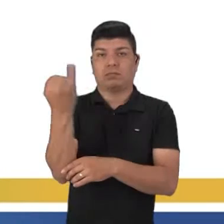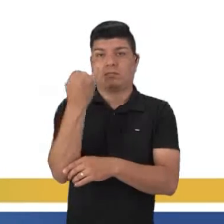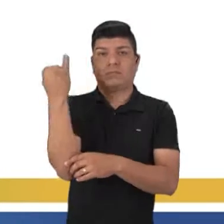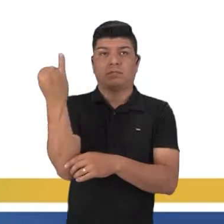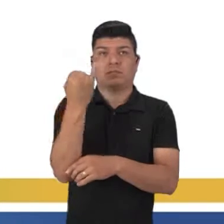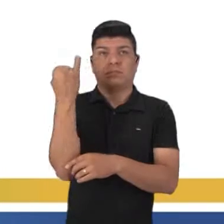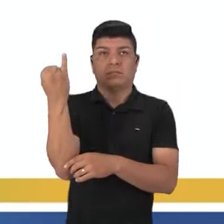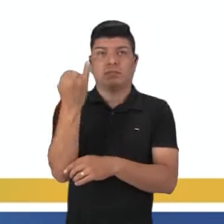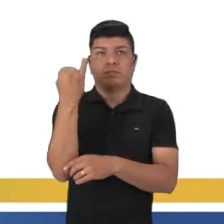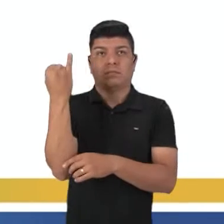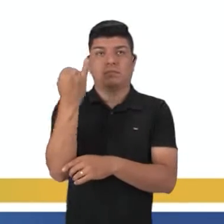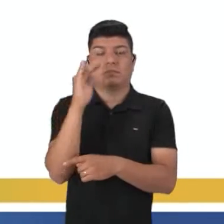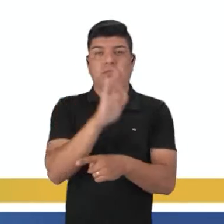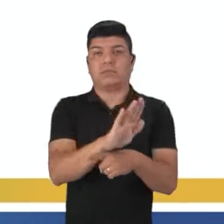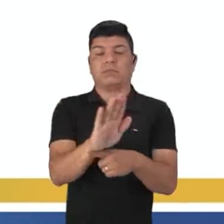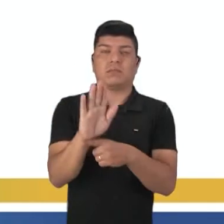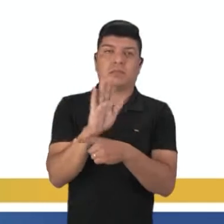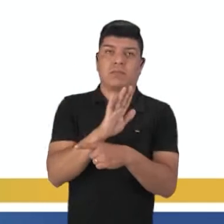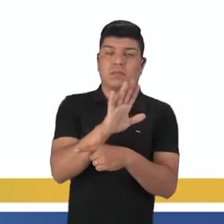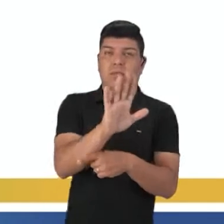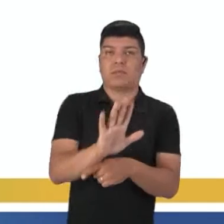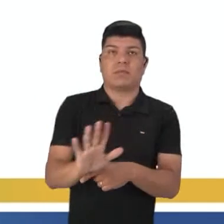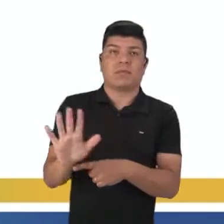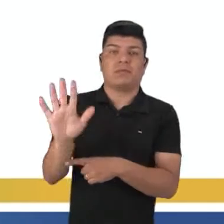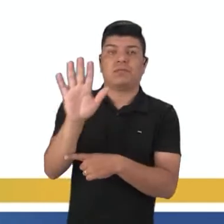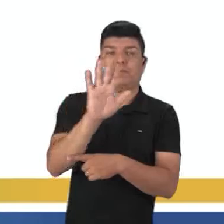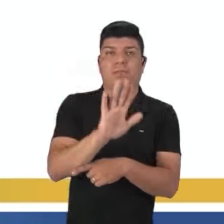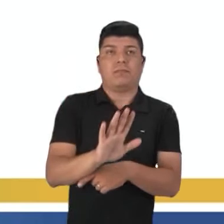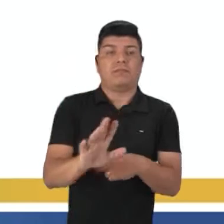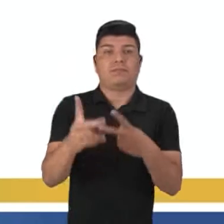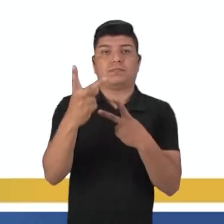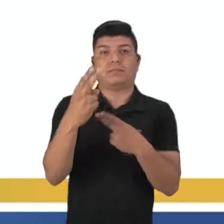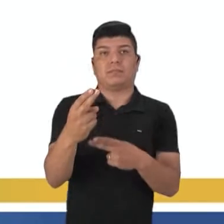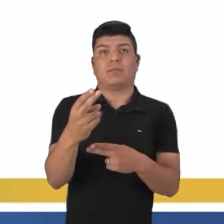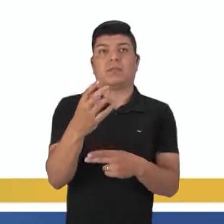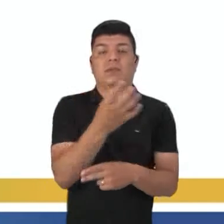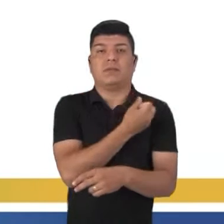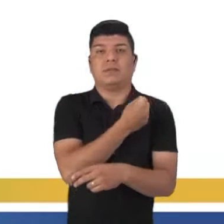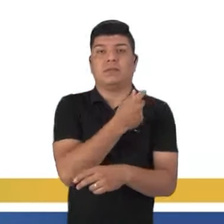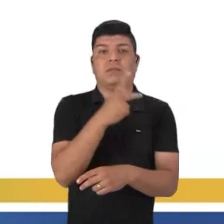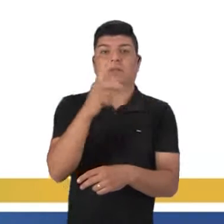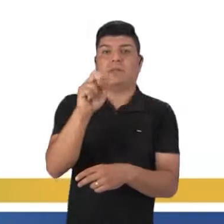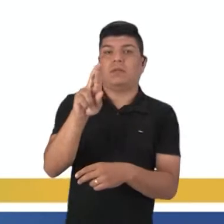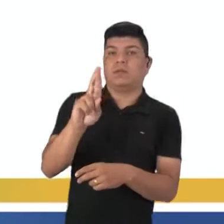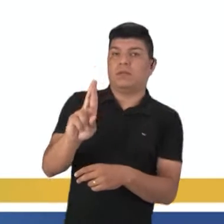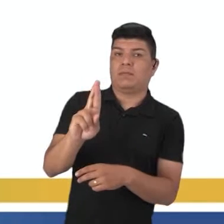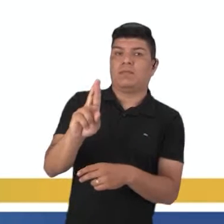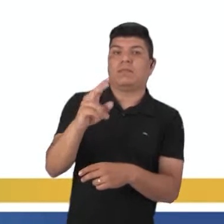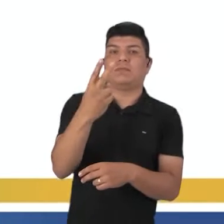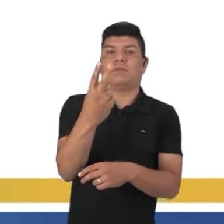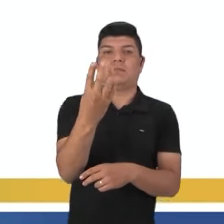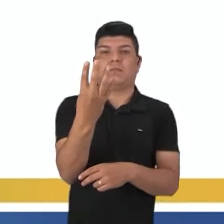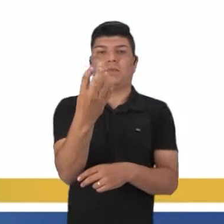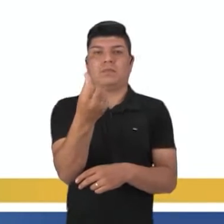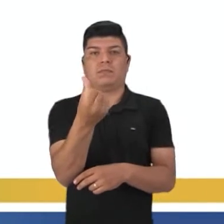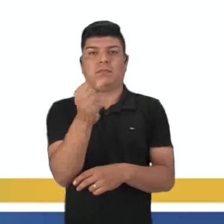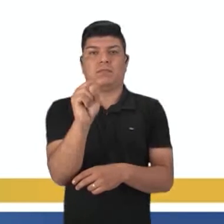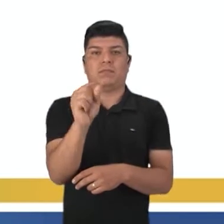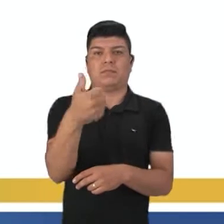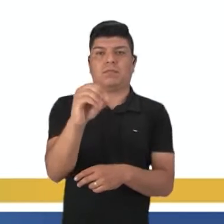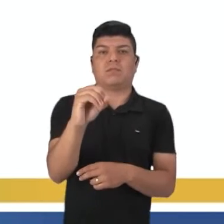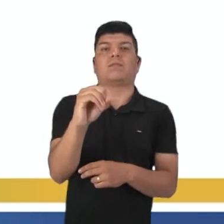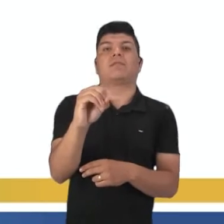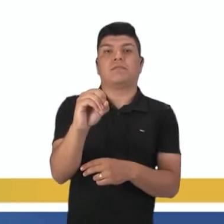interessar aí, os elementos favoráveis nesse espaço favorável, são os números pares 2, 4, 6, 8 e